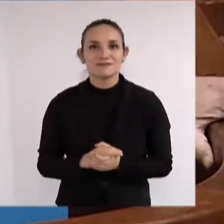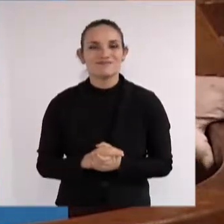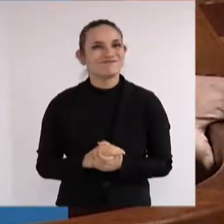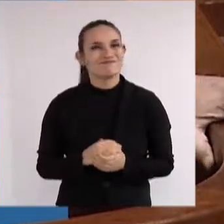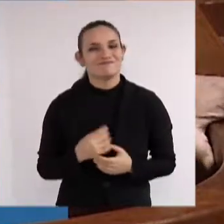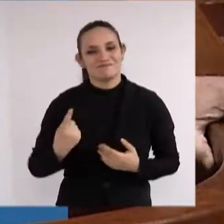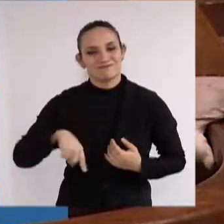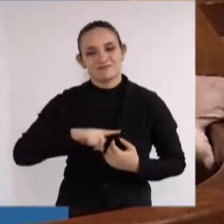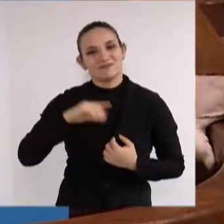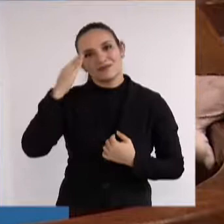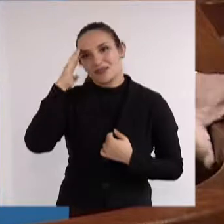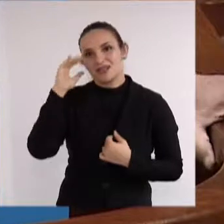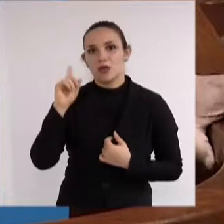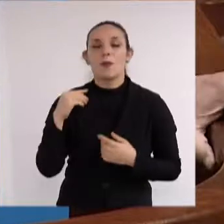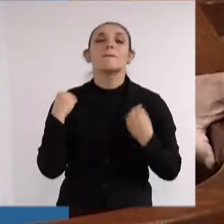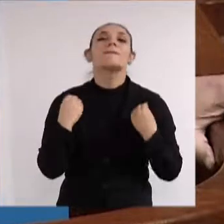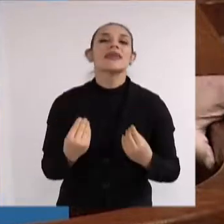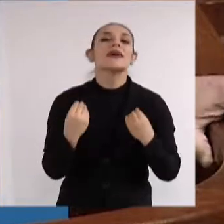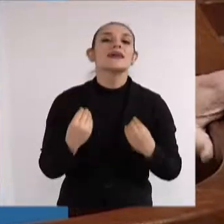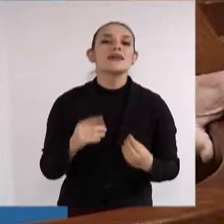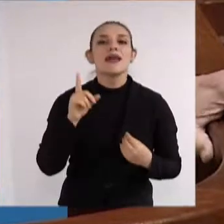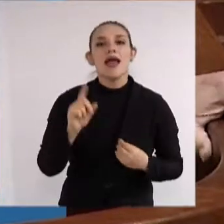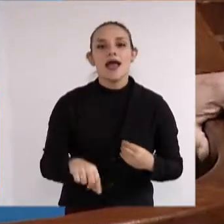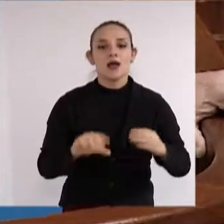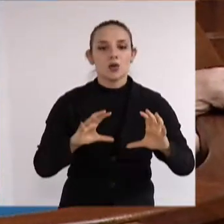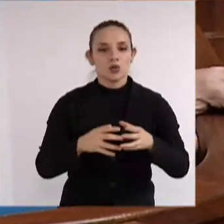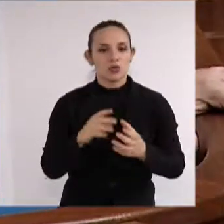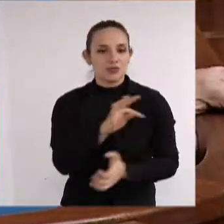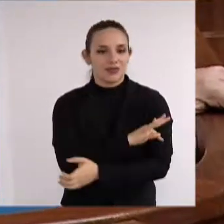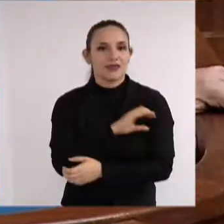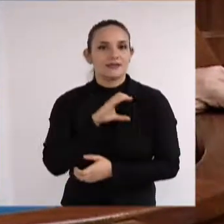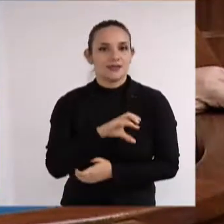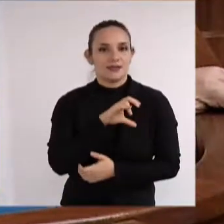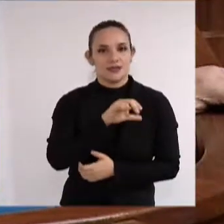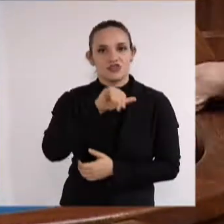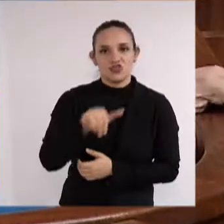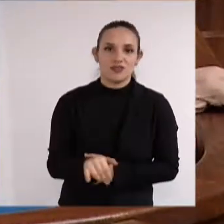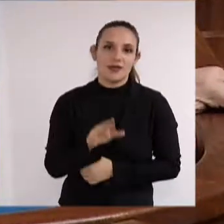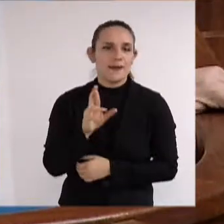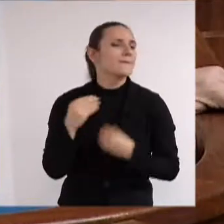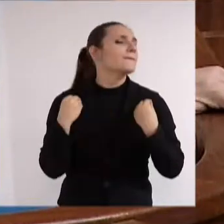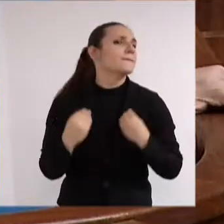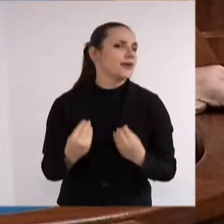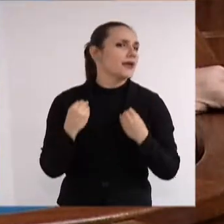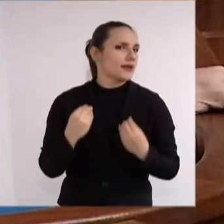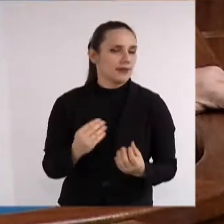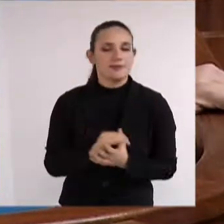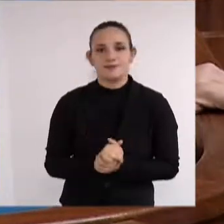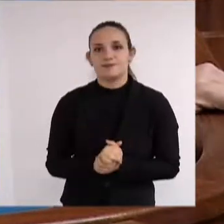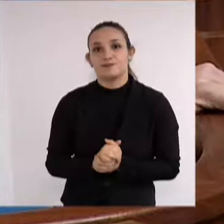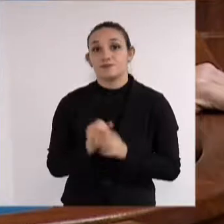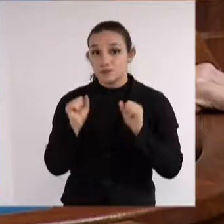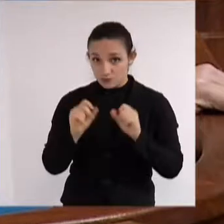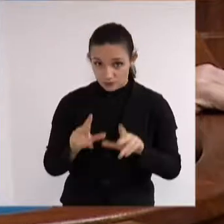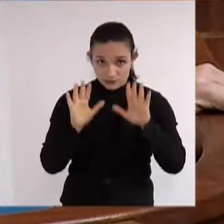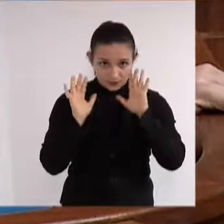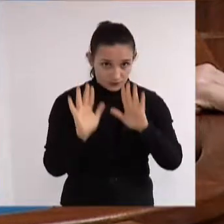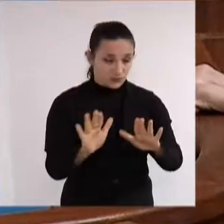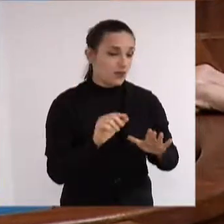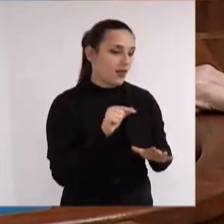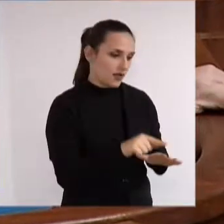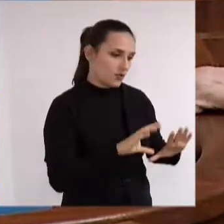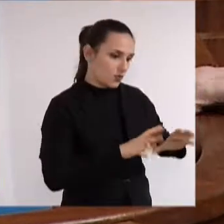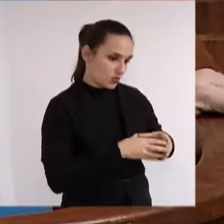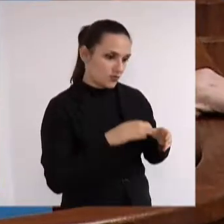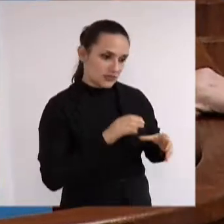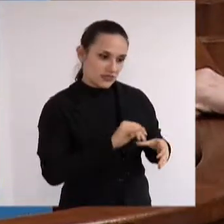incompreensão da função da Comissão de Constituição, Justiça e Redação. Nós, lá na CCJ, nós